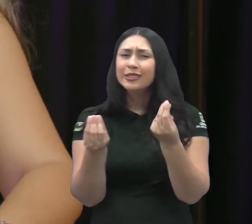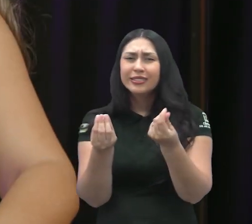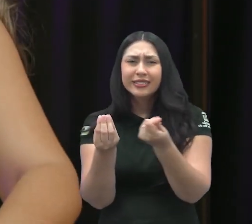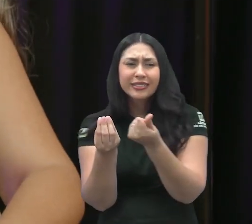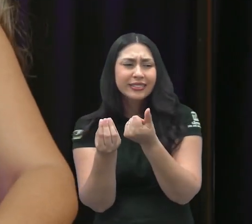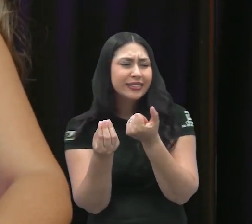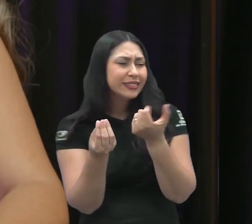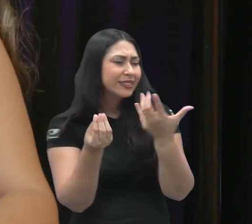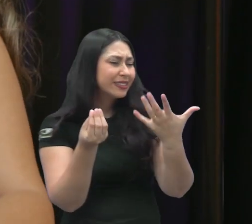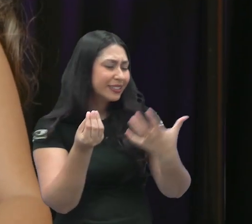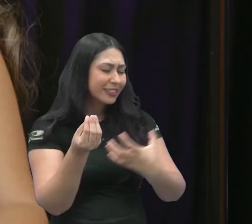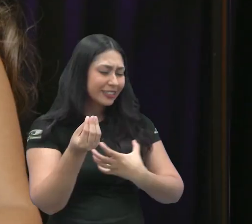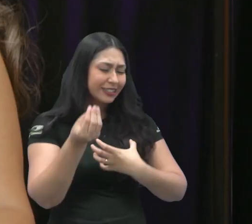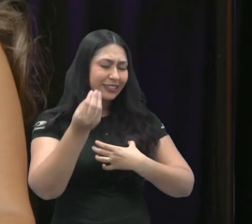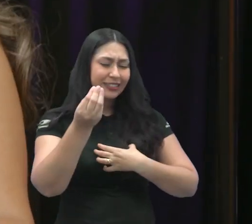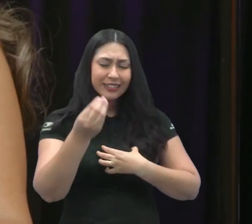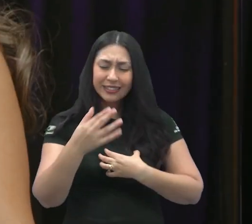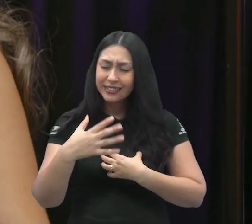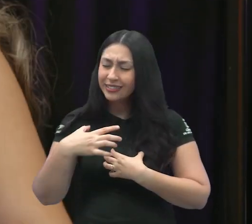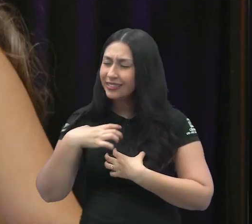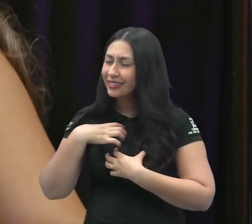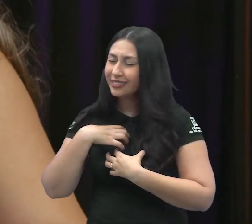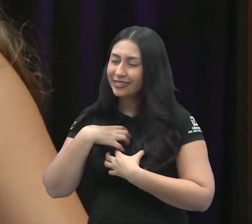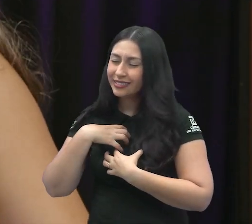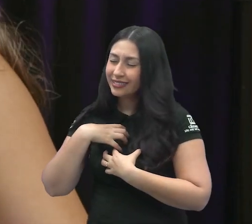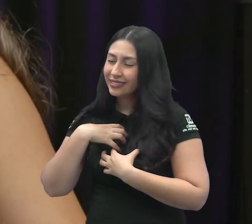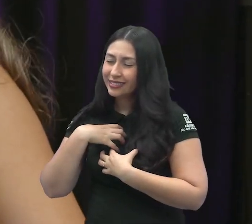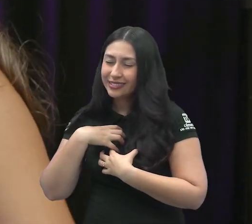em todos os sentidos.